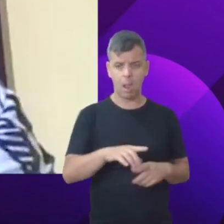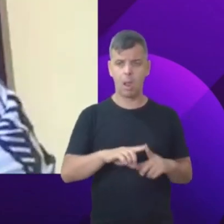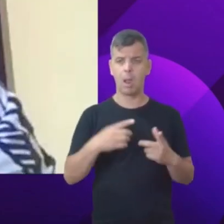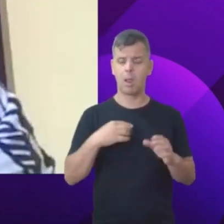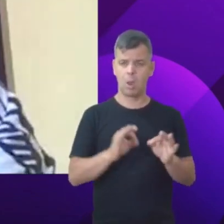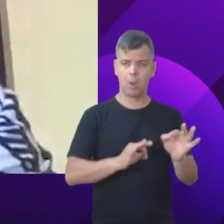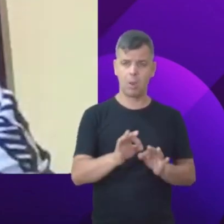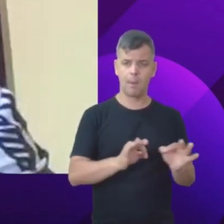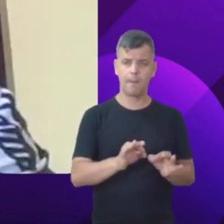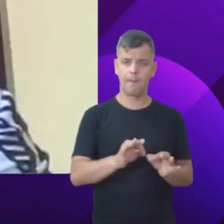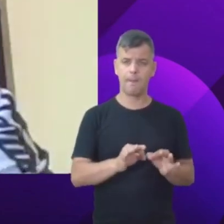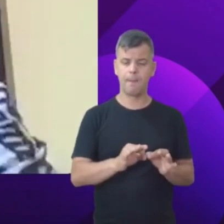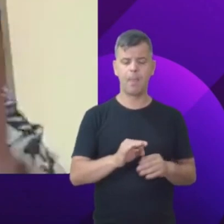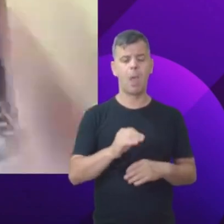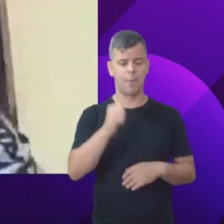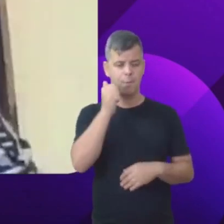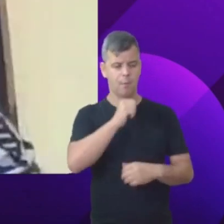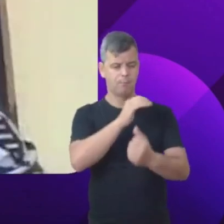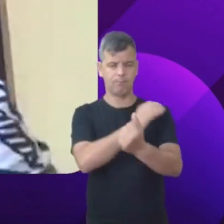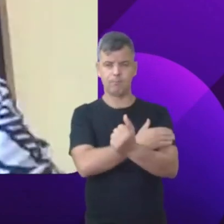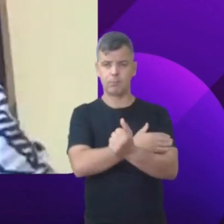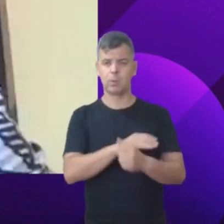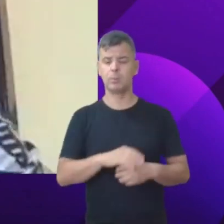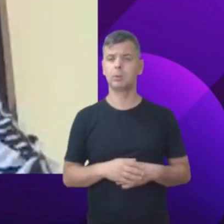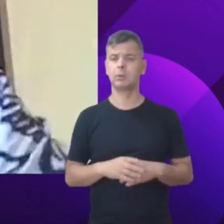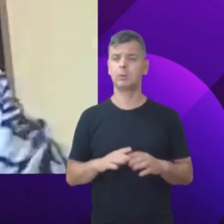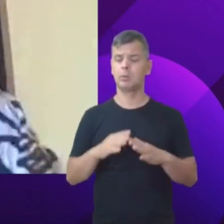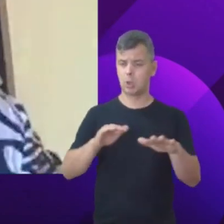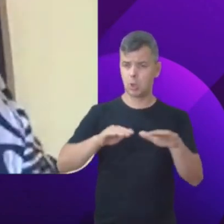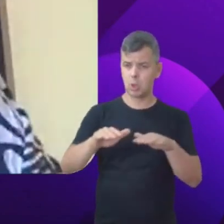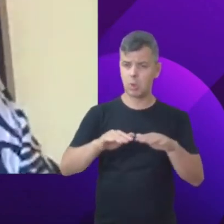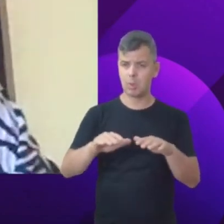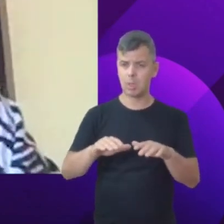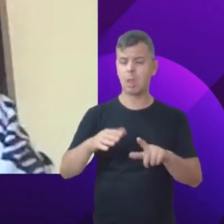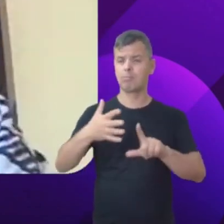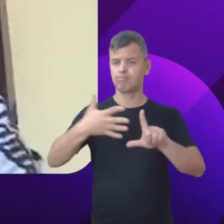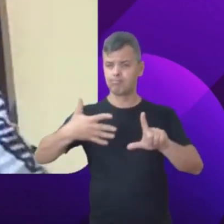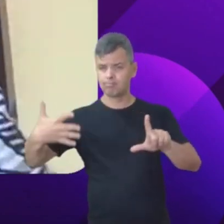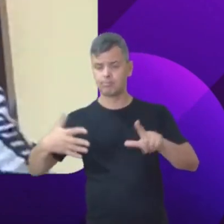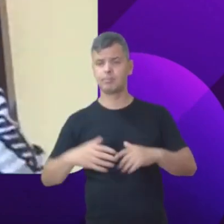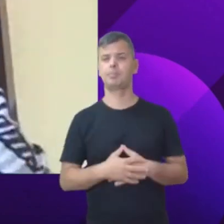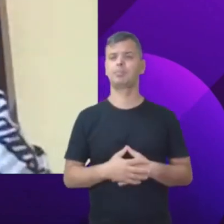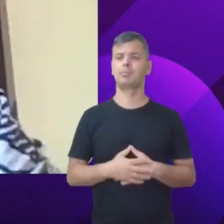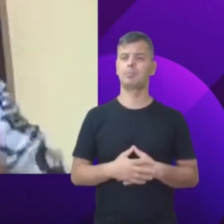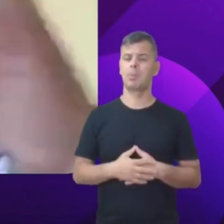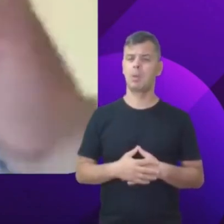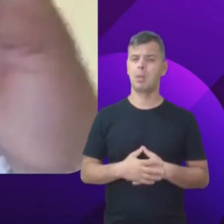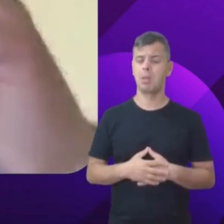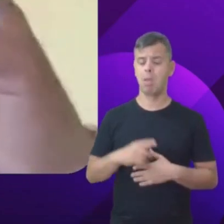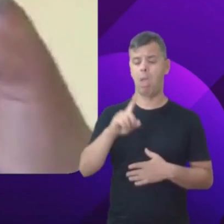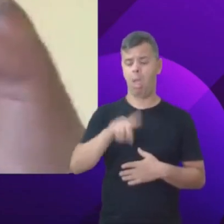da organização feminista, seja no próprio âmbito do movimento LGBTQIA+, né? E